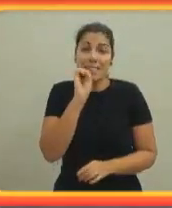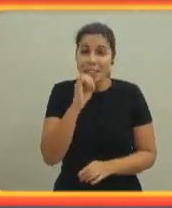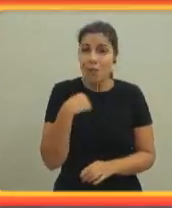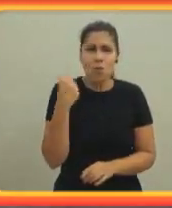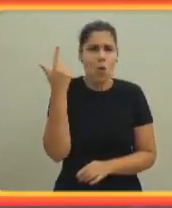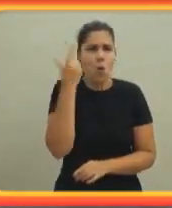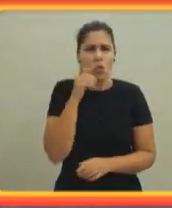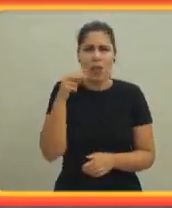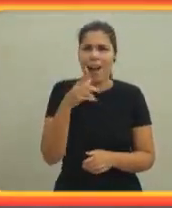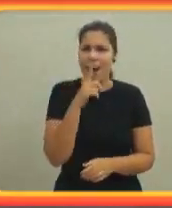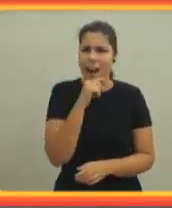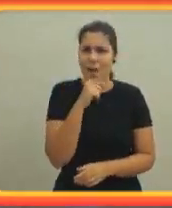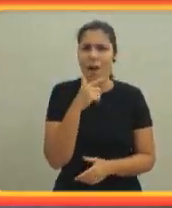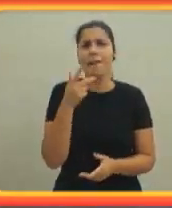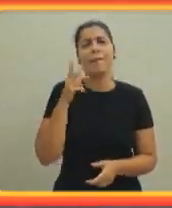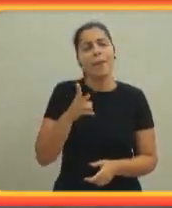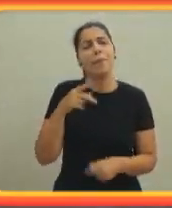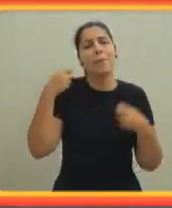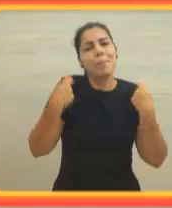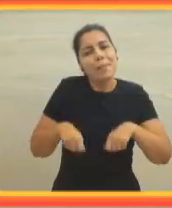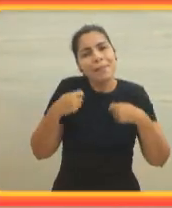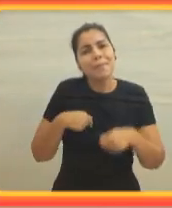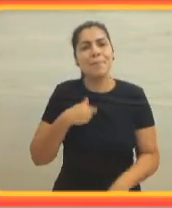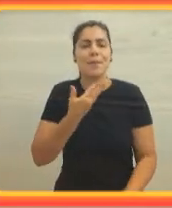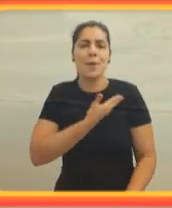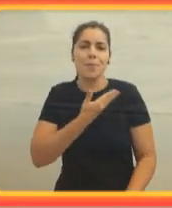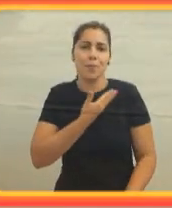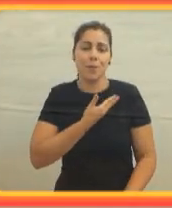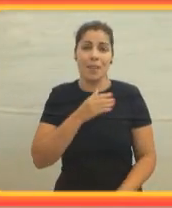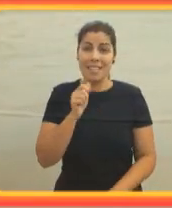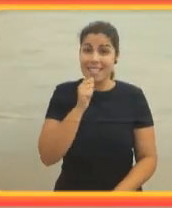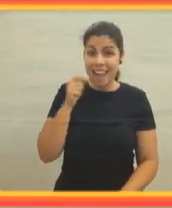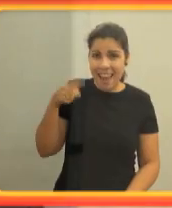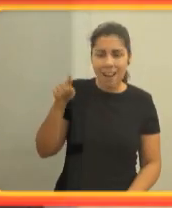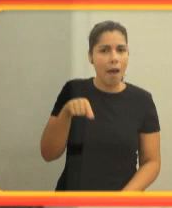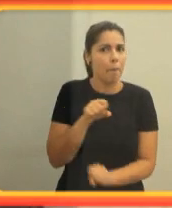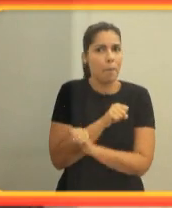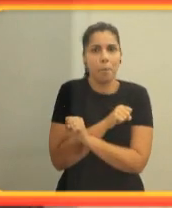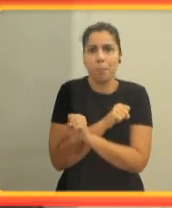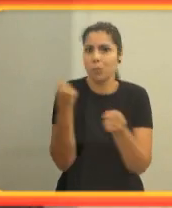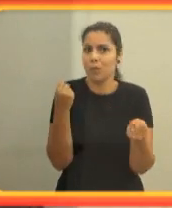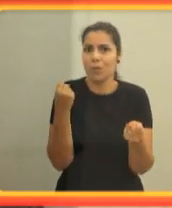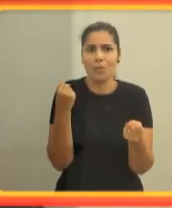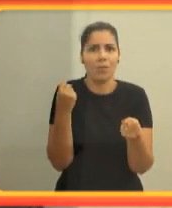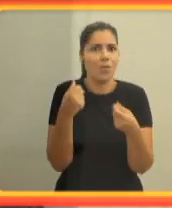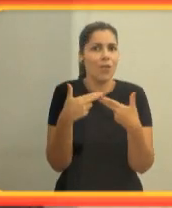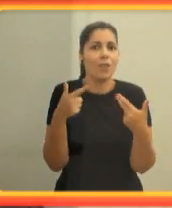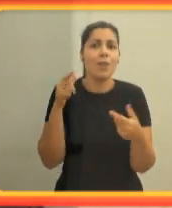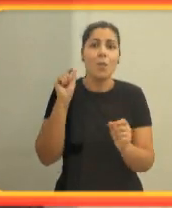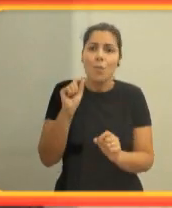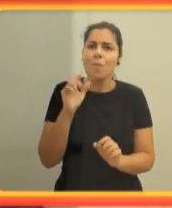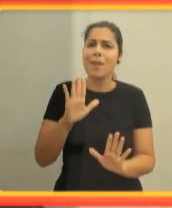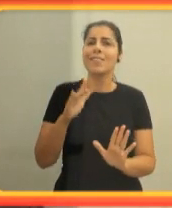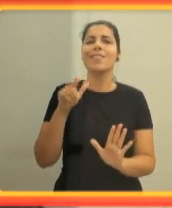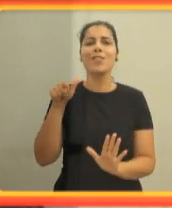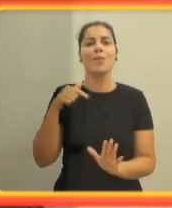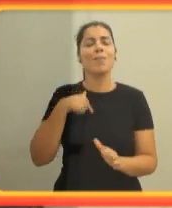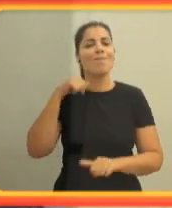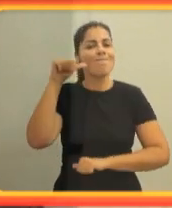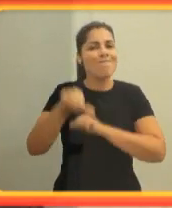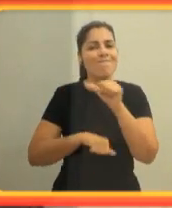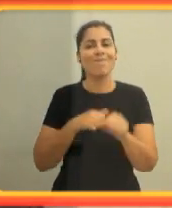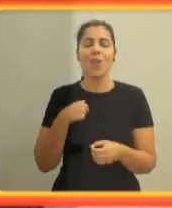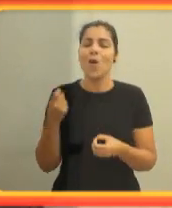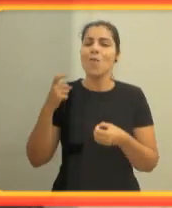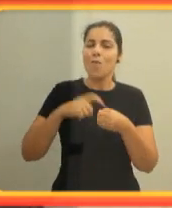praticamente sozinho. É claro que não consigo chegar na água, sem preciso dos meus amigos. Sem eles é impossível fazer algo. Mas isto me transformou